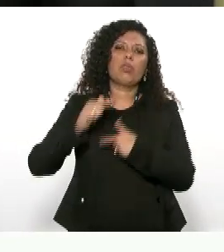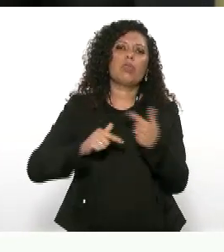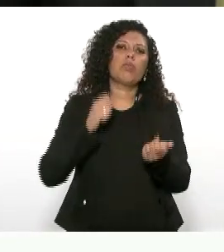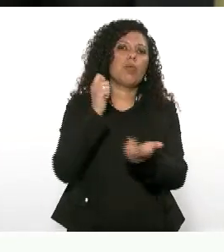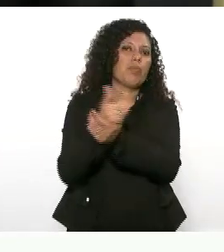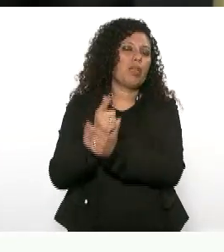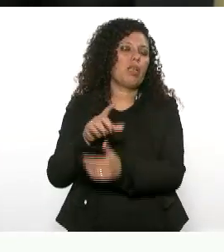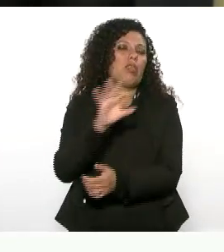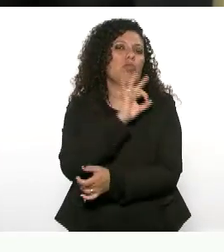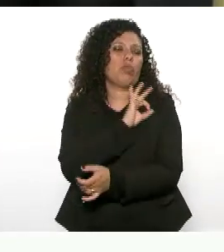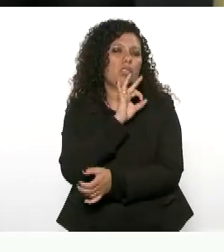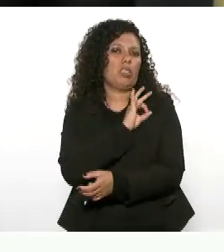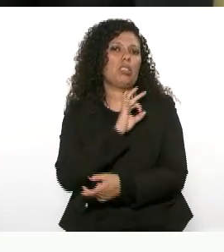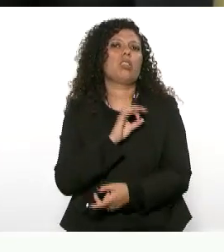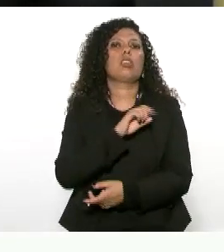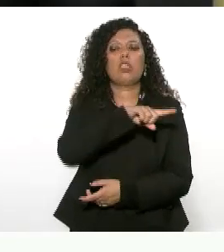de